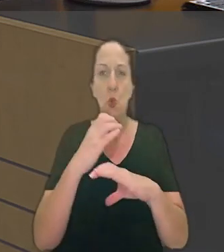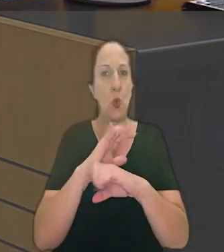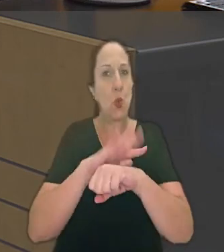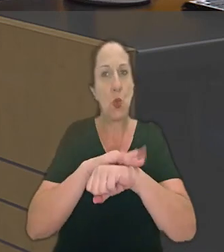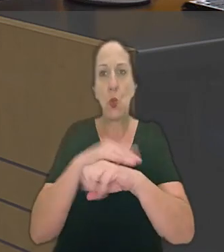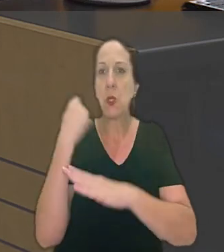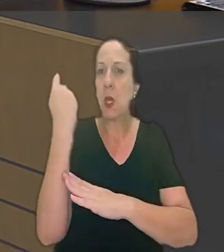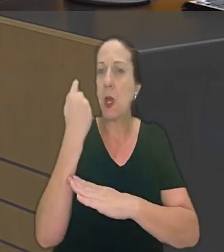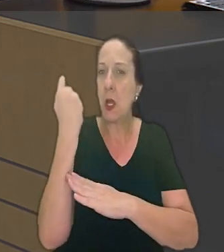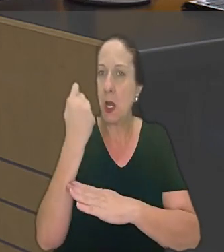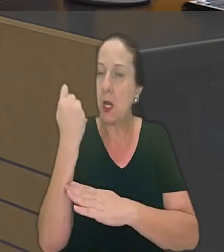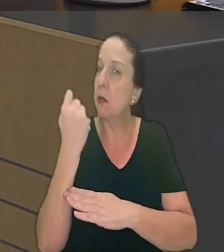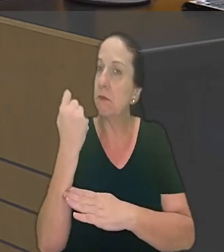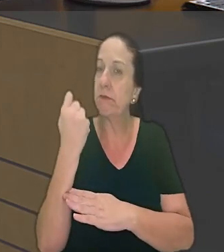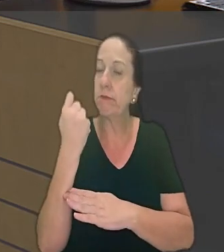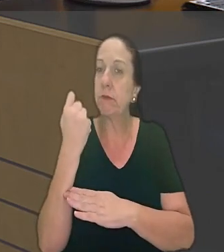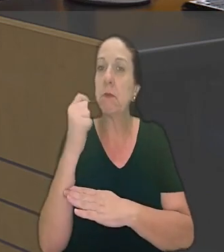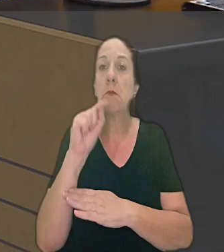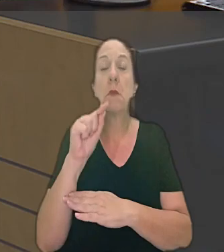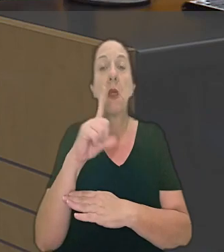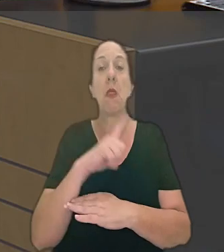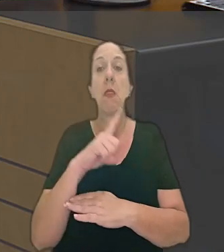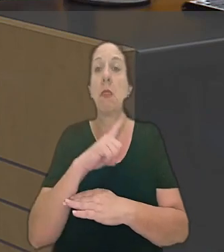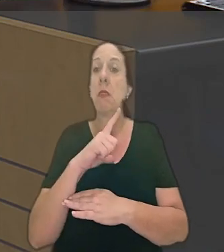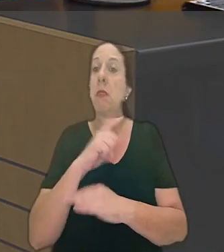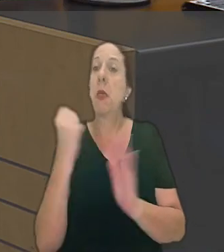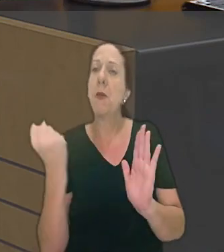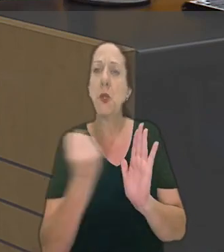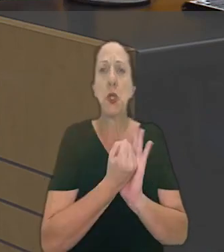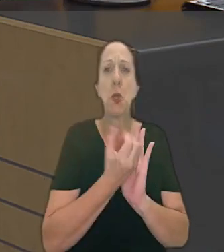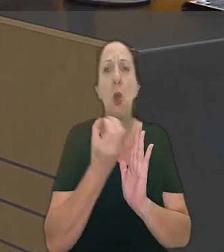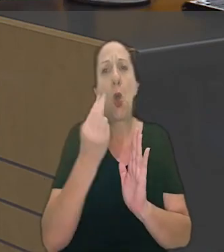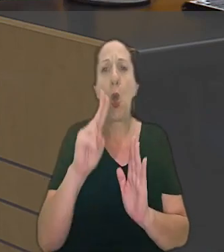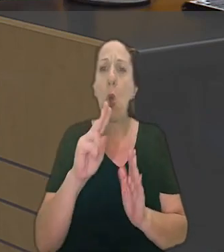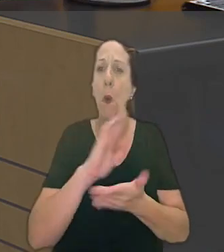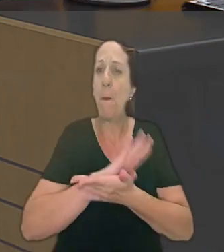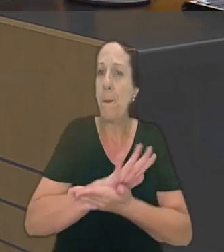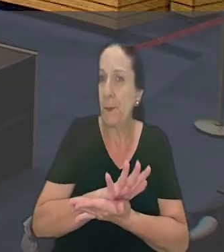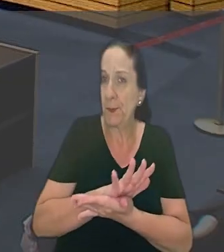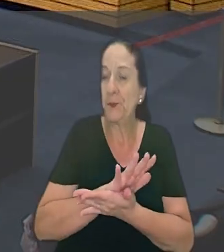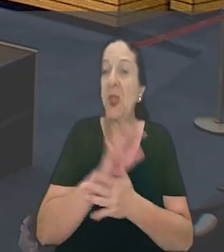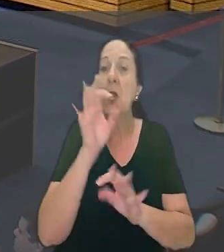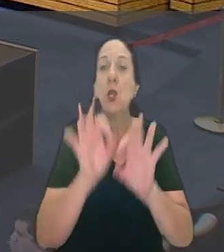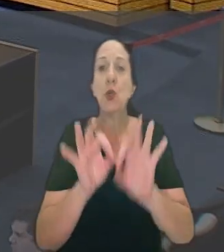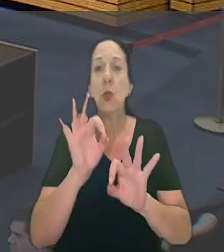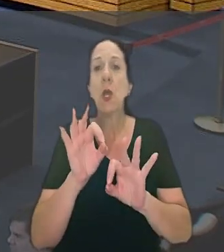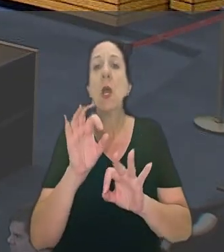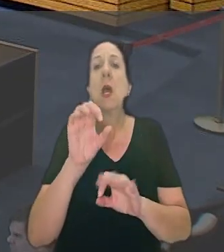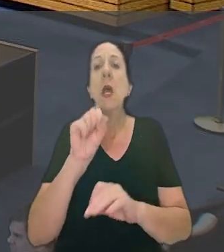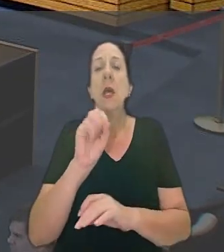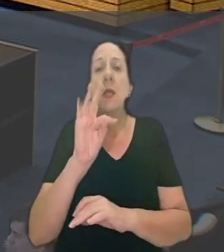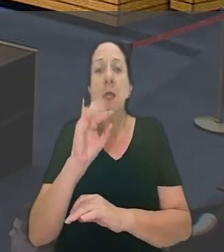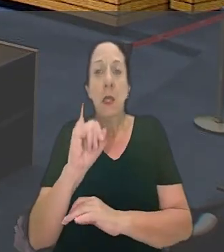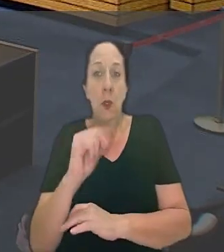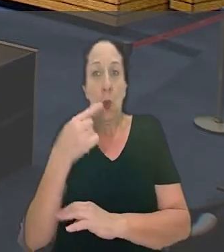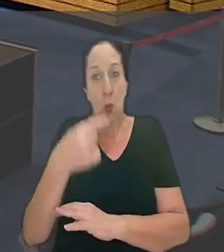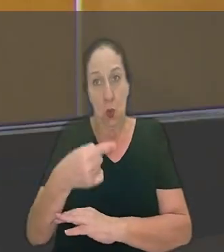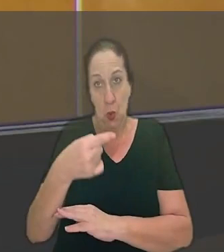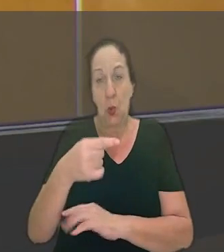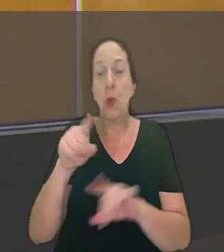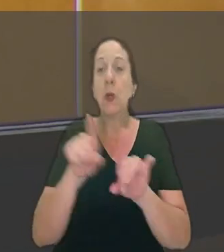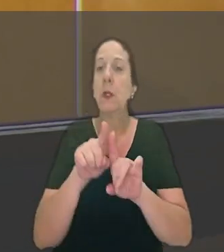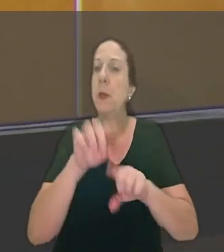possível concluir que a doença era grave o suficiente para gerar estigma ou preconceito. Esse caso foi julgado na